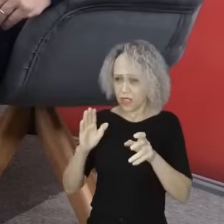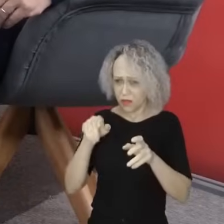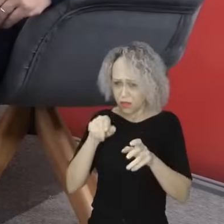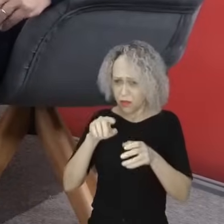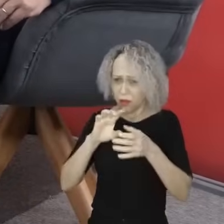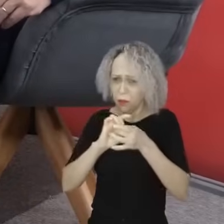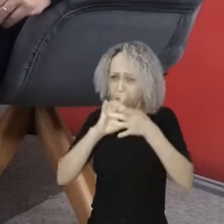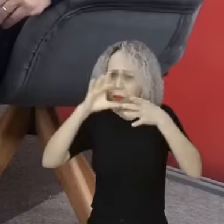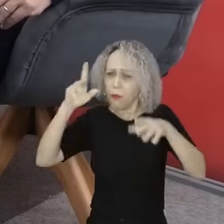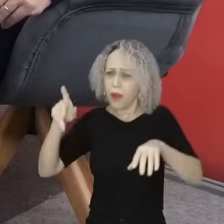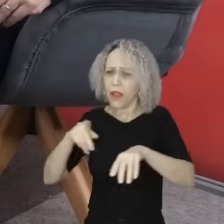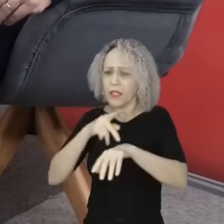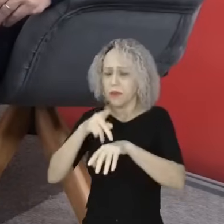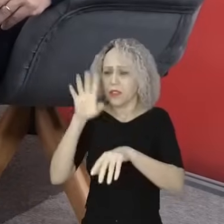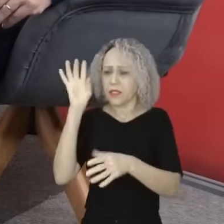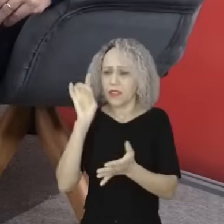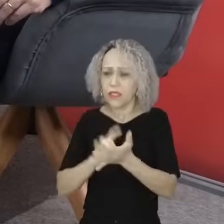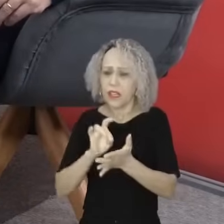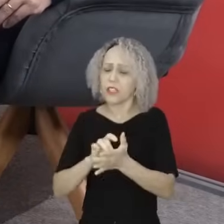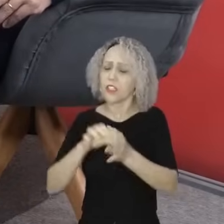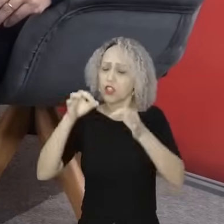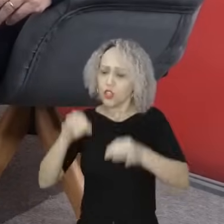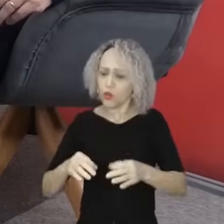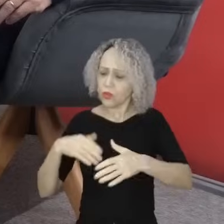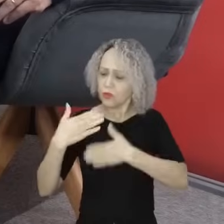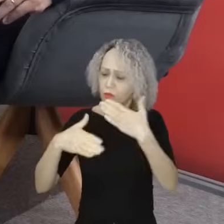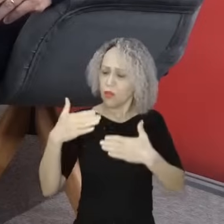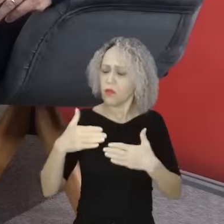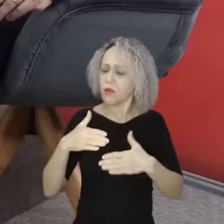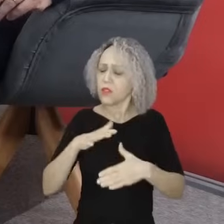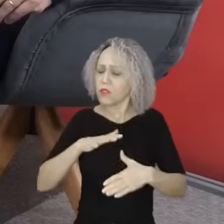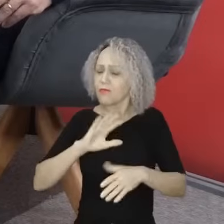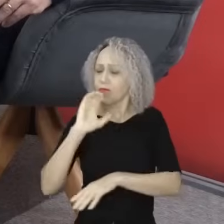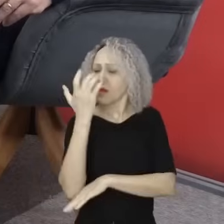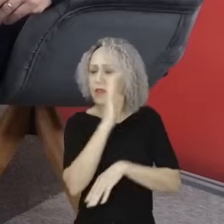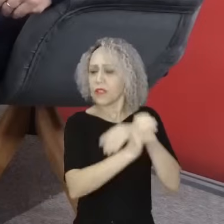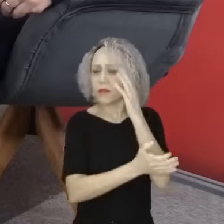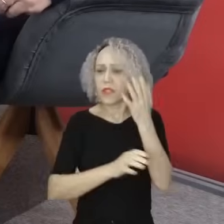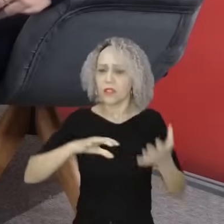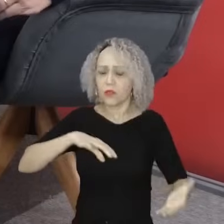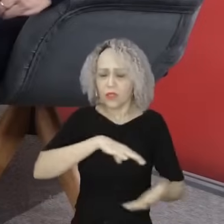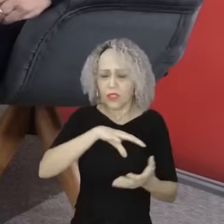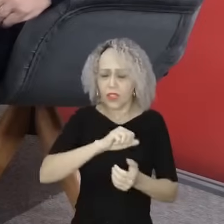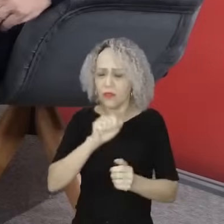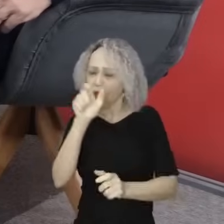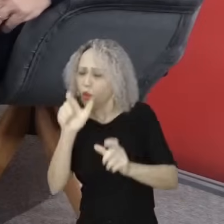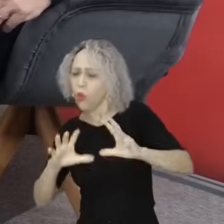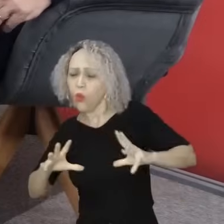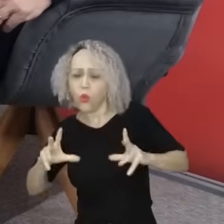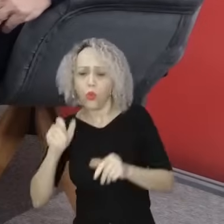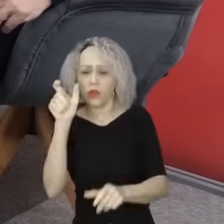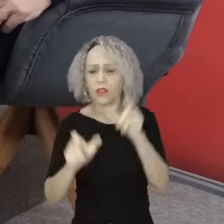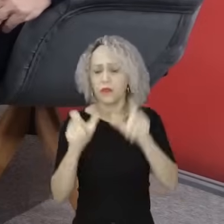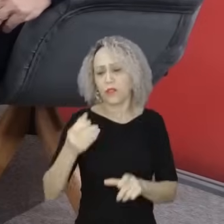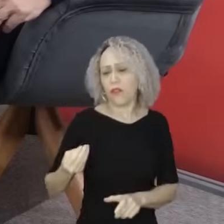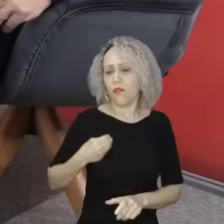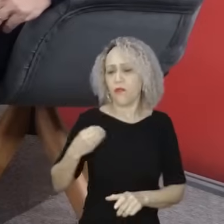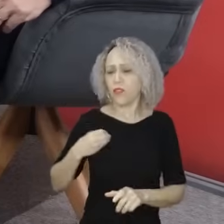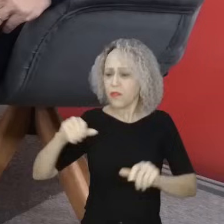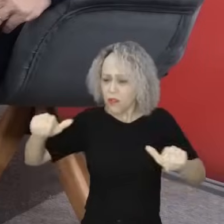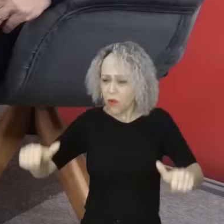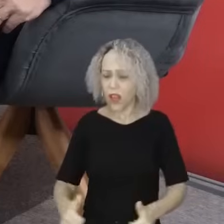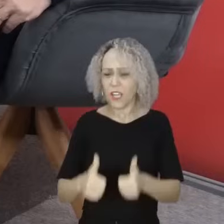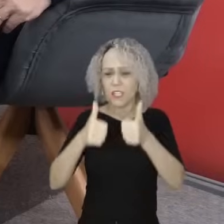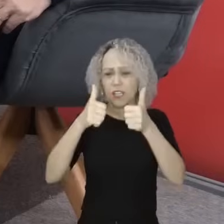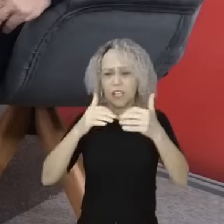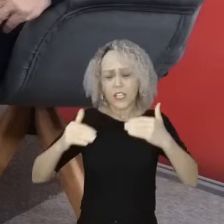justo, desenvolvido, ambientalmente sustentável, onde todas as pessoas vivam com qualidade, dignidade e